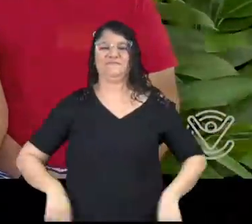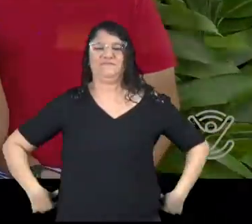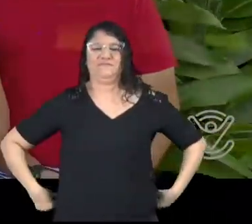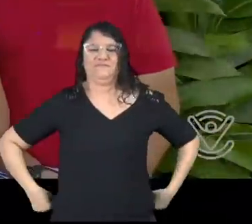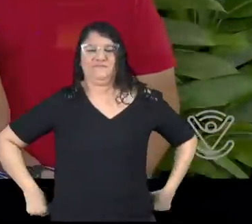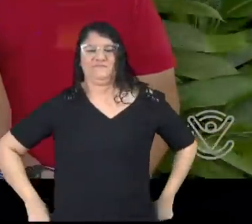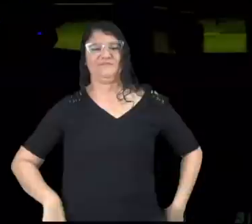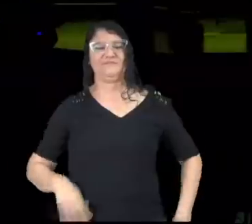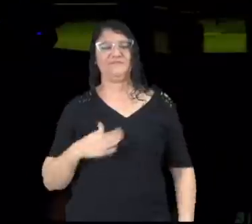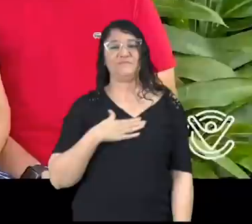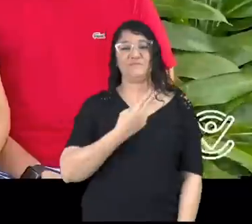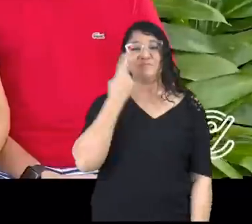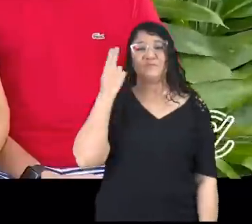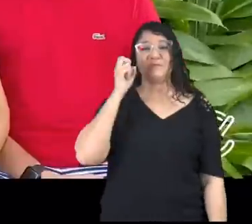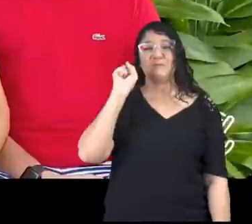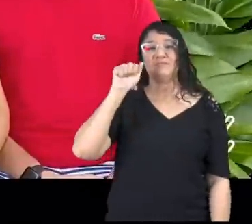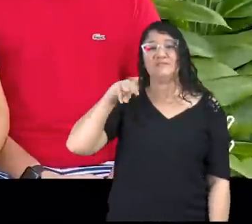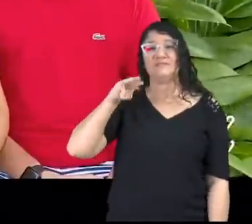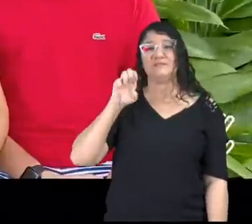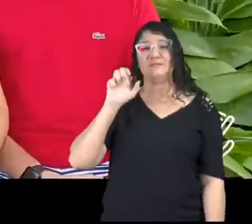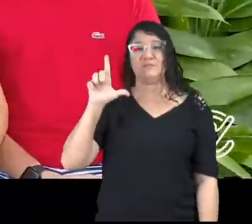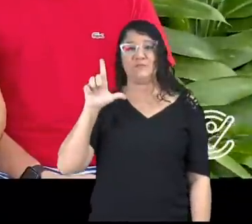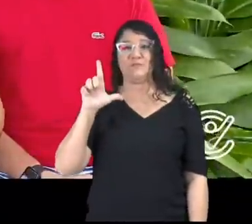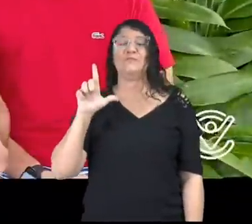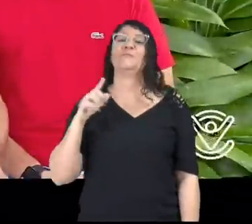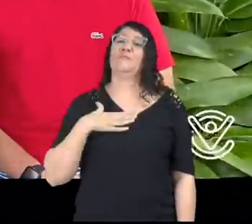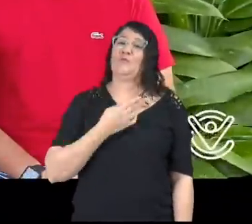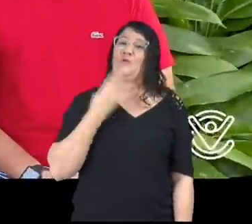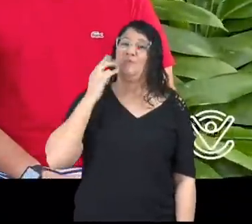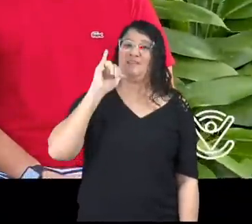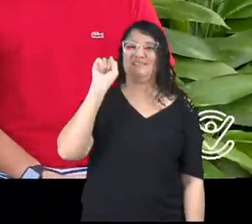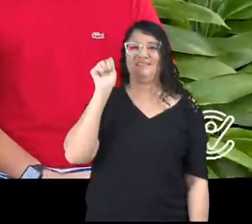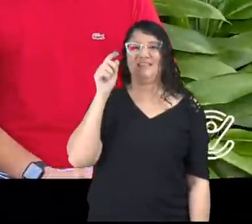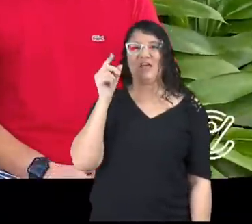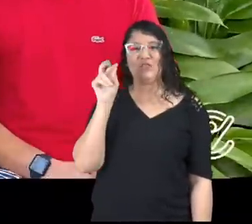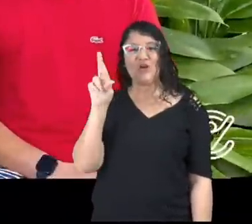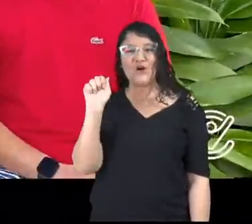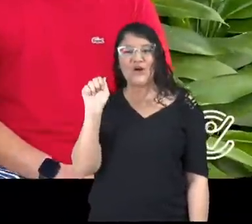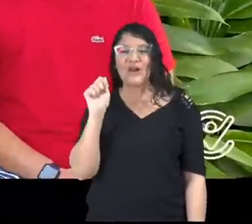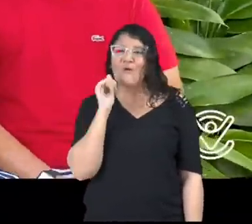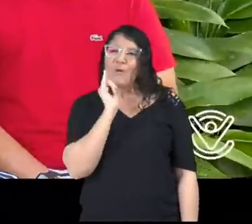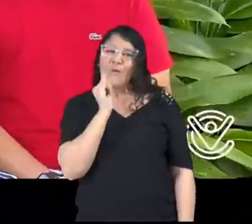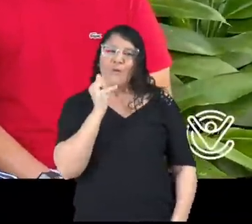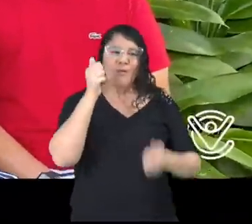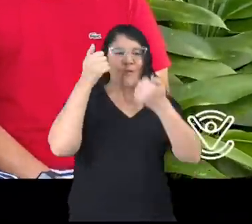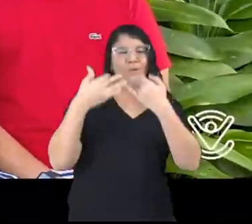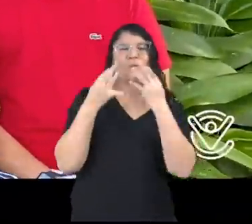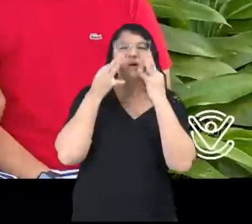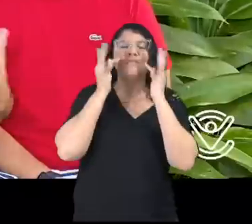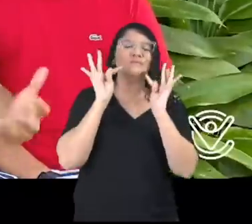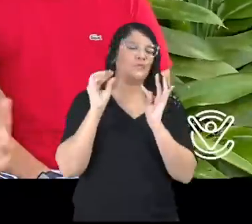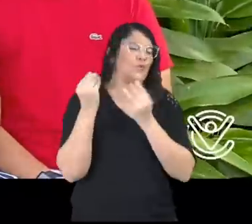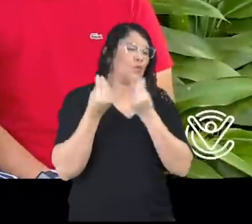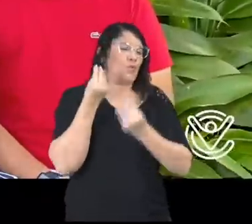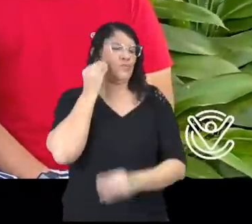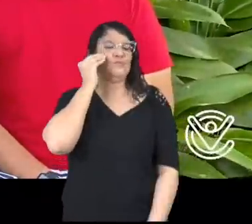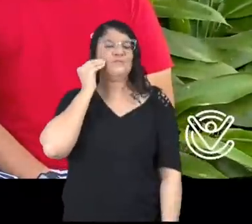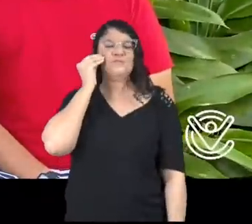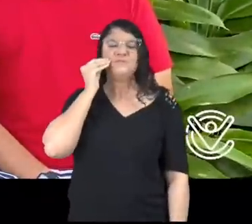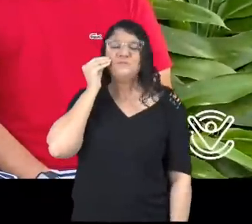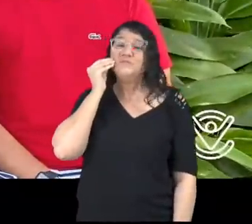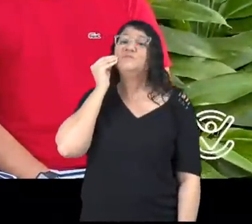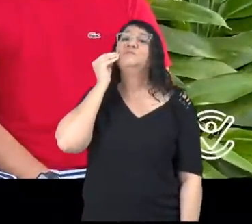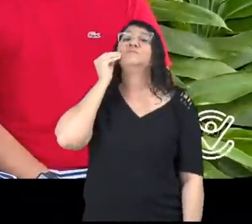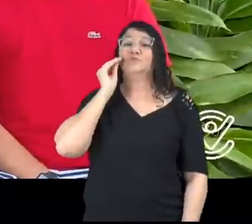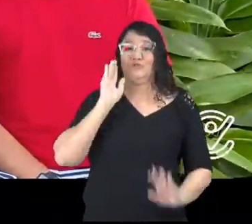Meu nome é Samuel Azevedo. Meu nome é Isadora. Nós estamos aqui para contar um pouco do testemunho que nós vivenciamos durante